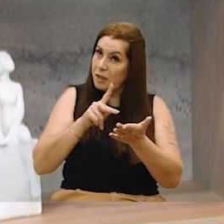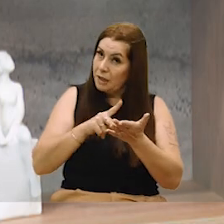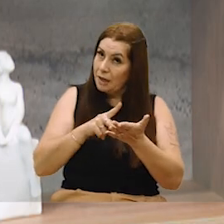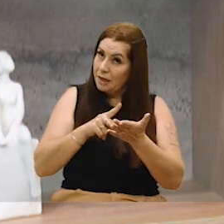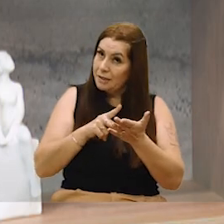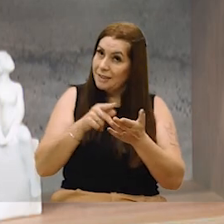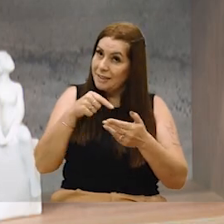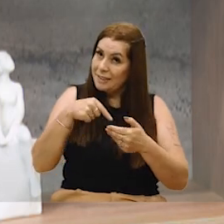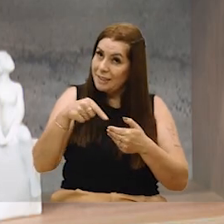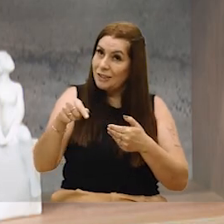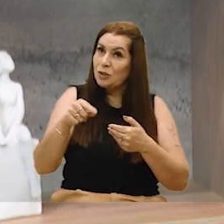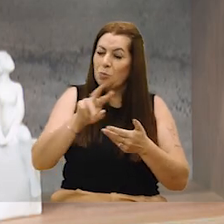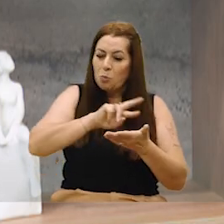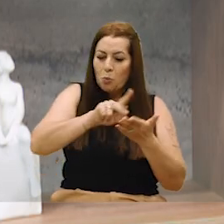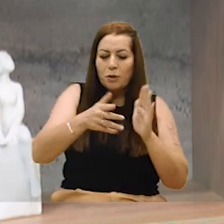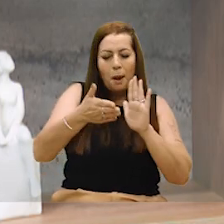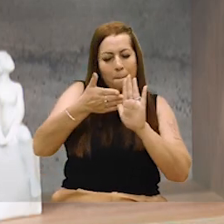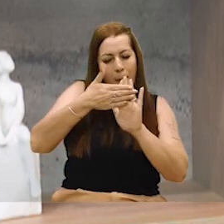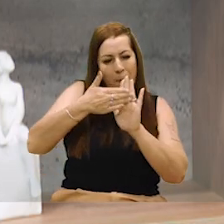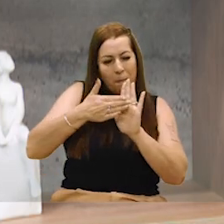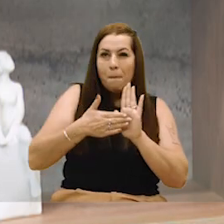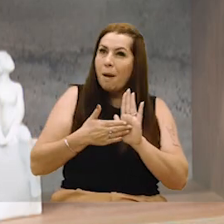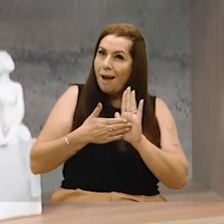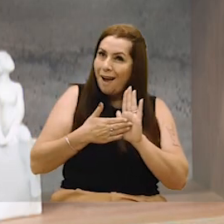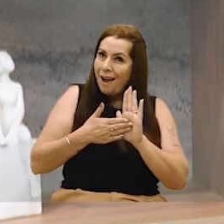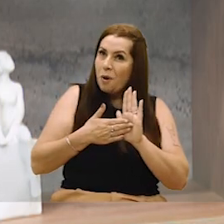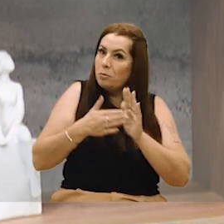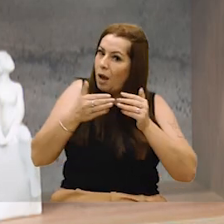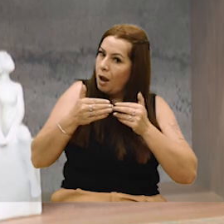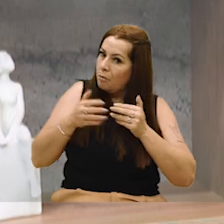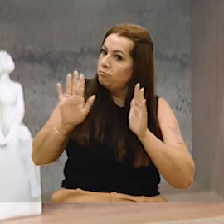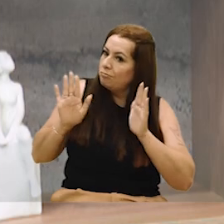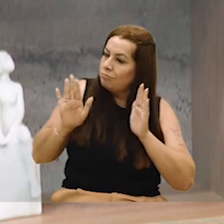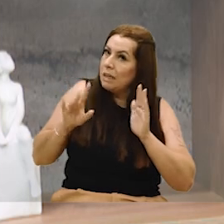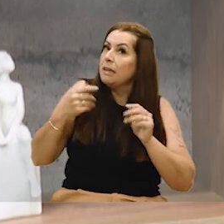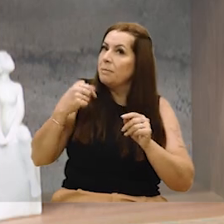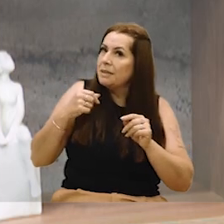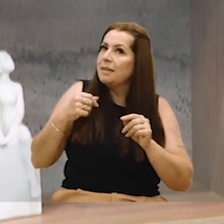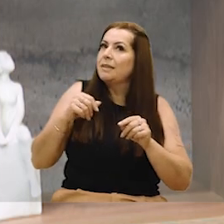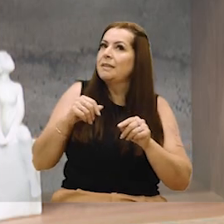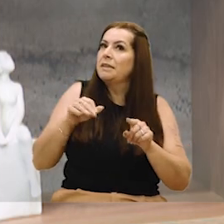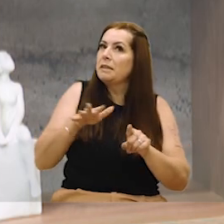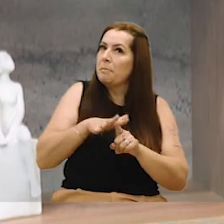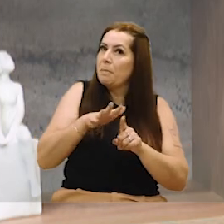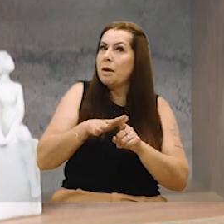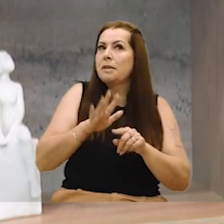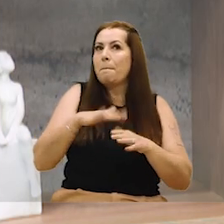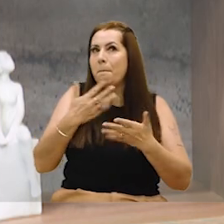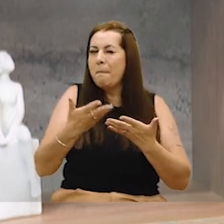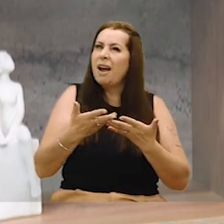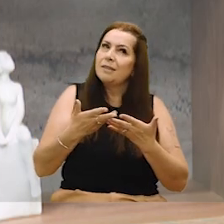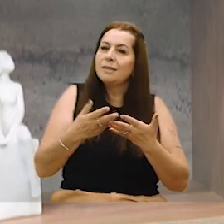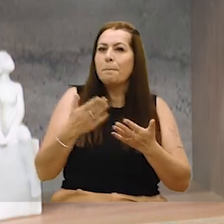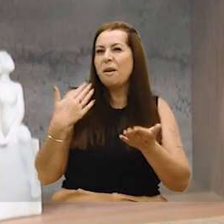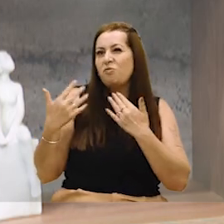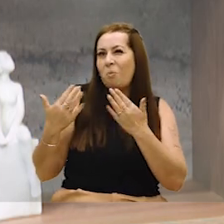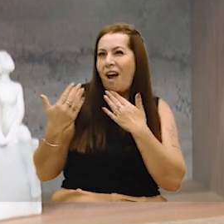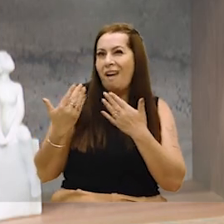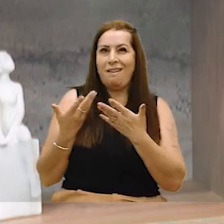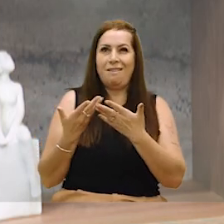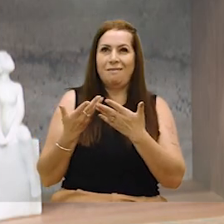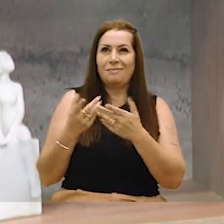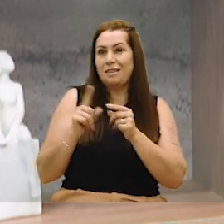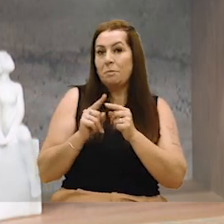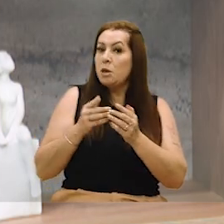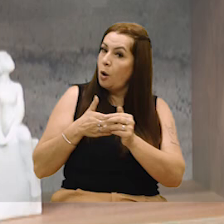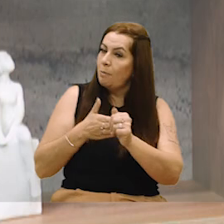de fato o senhor deixou aí uma série de pautas em aberto que demandarão sem dúvida alguma mais